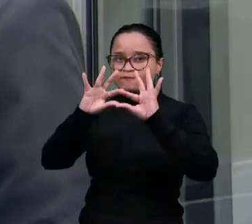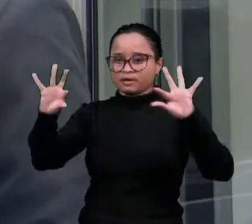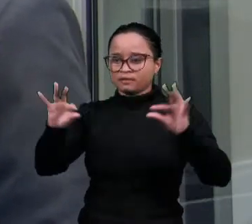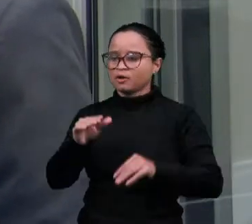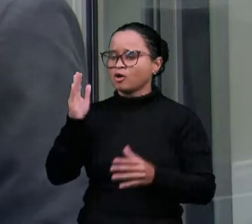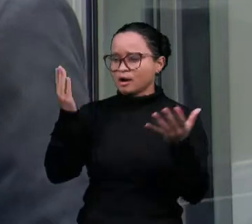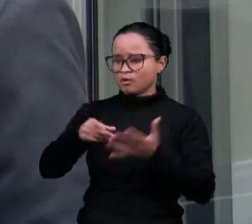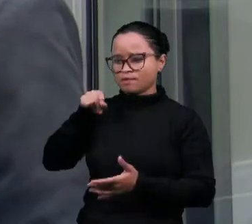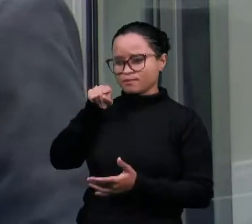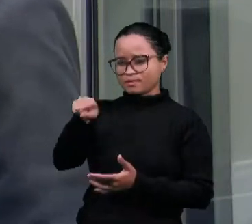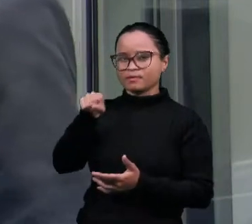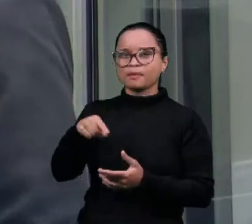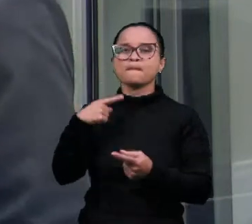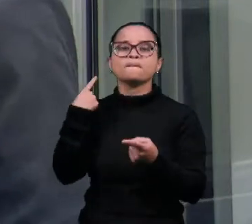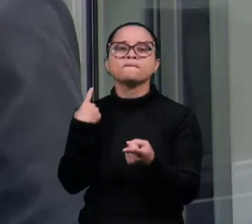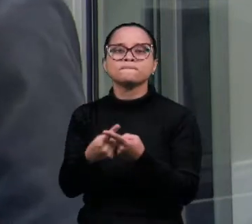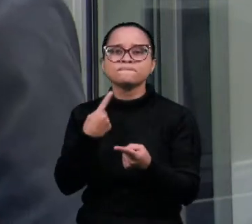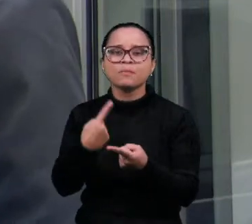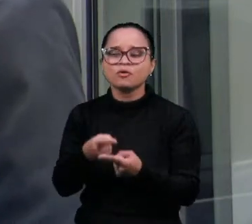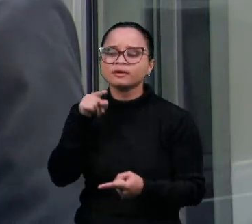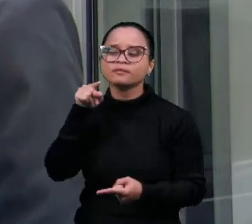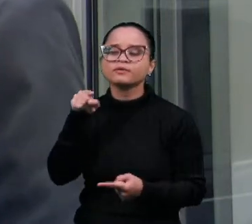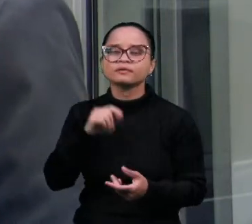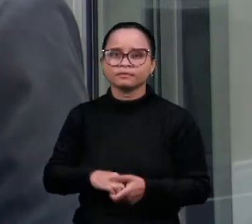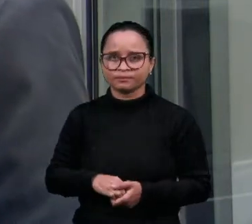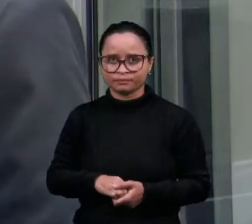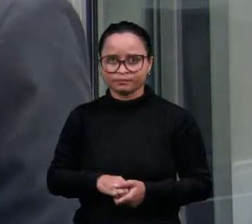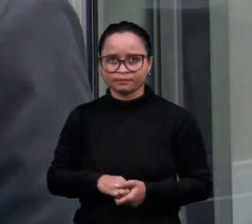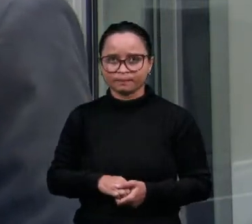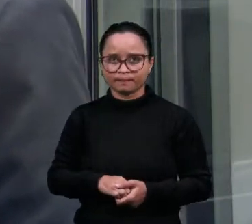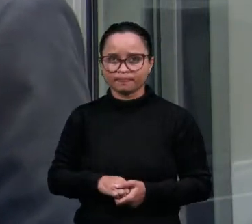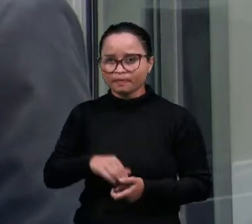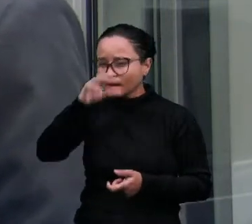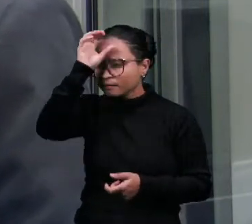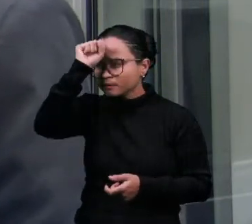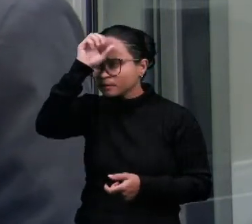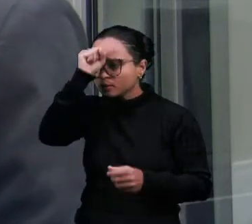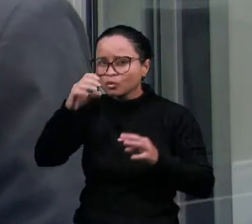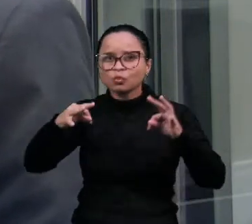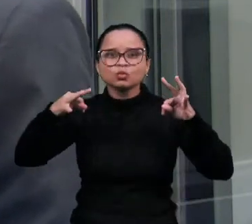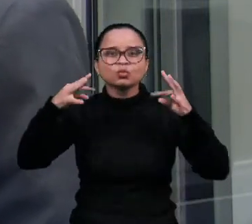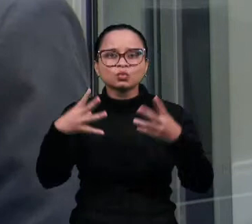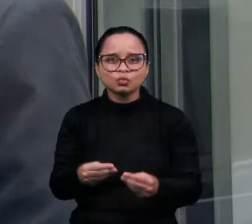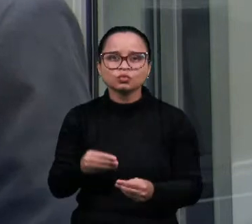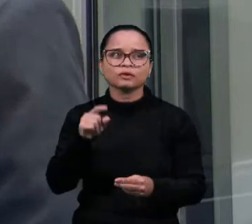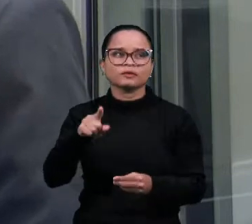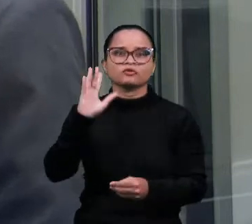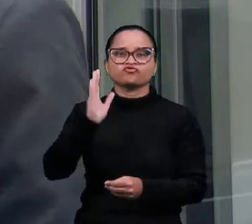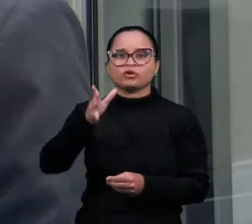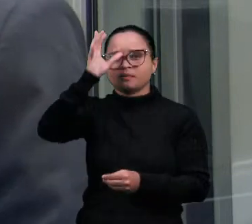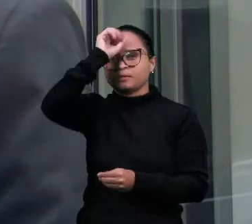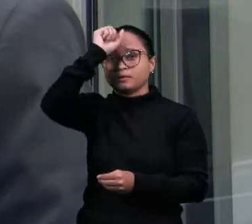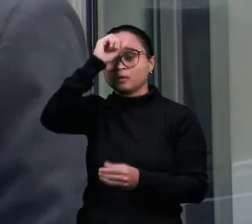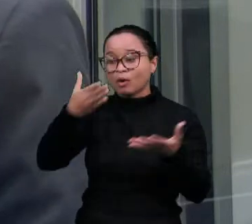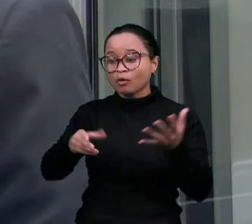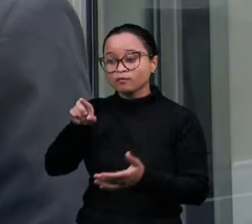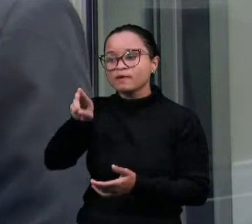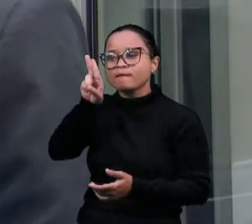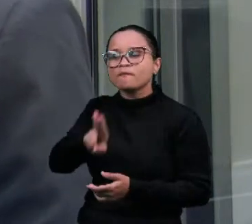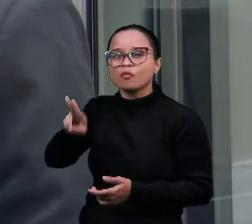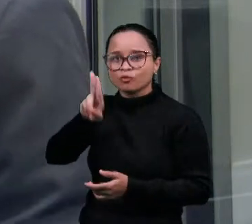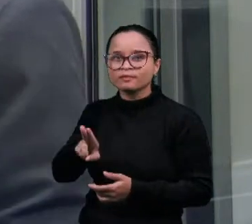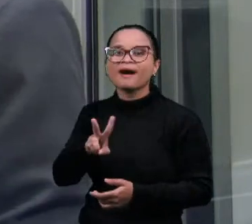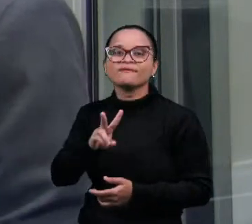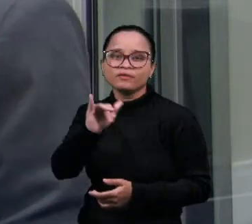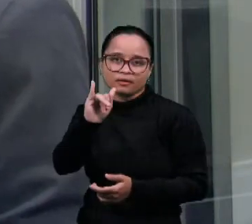vai ver por que você aprendeu tudo isso que você aprendeu. Agora você vai usar.